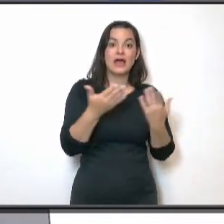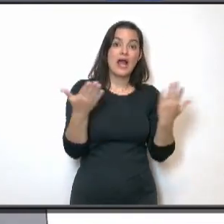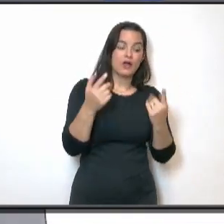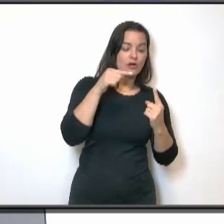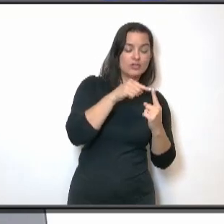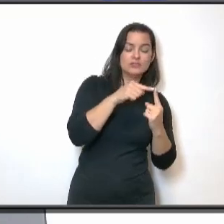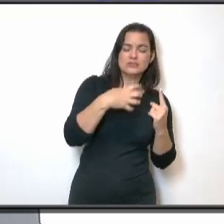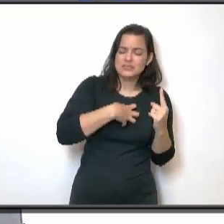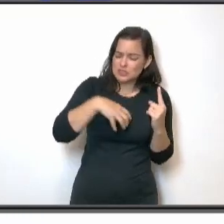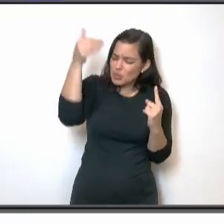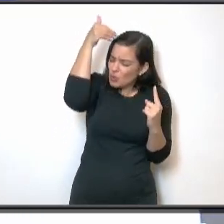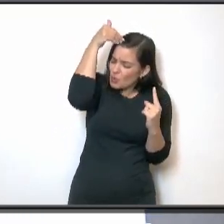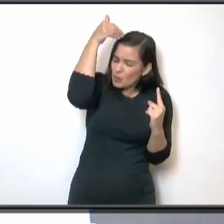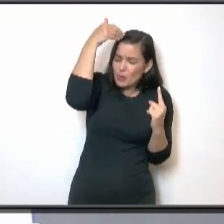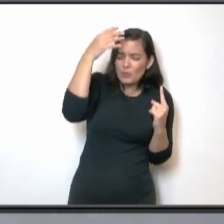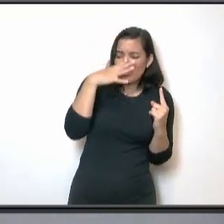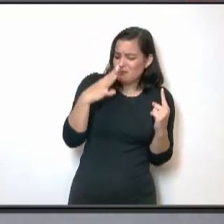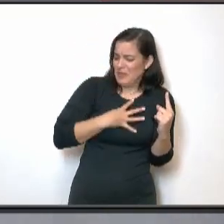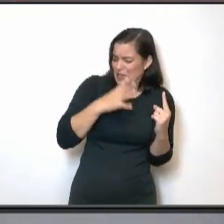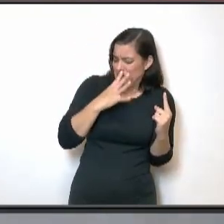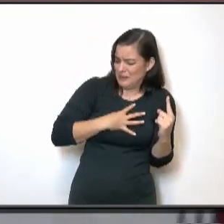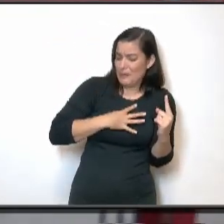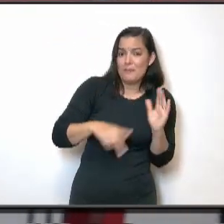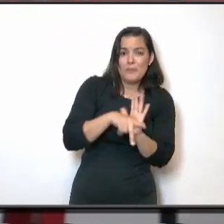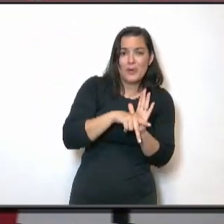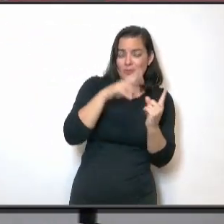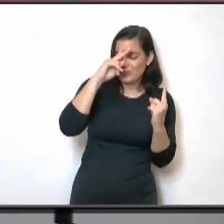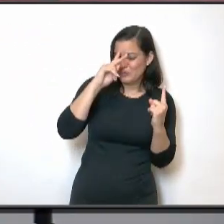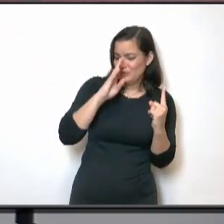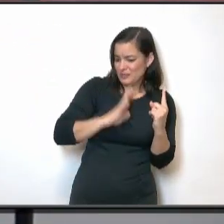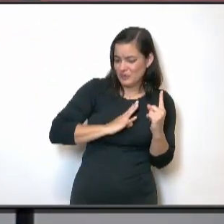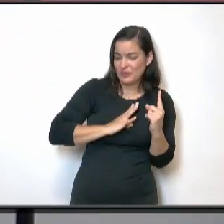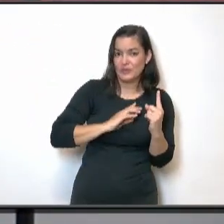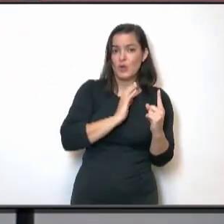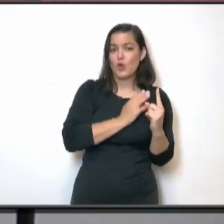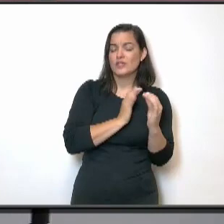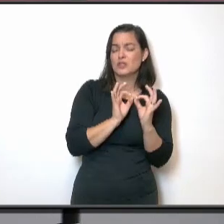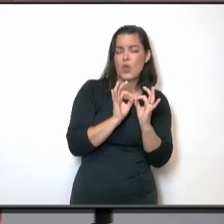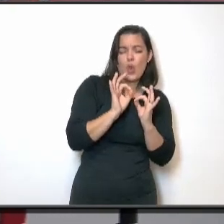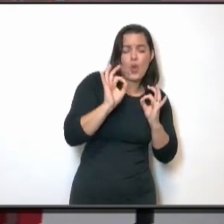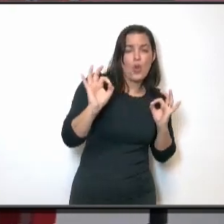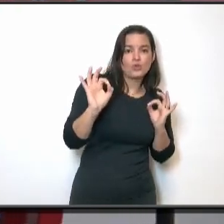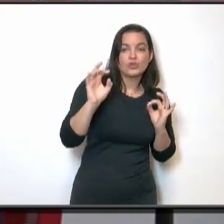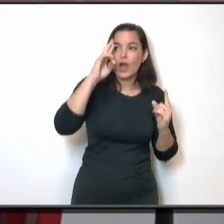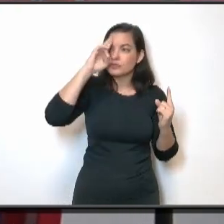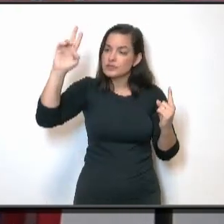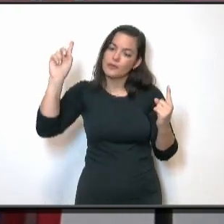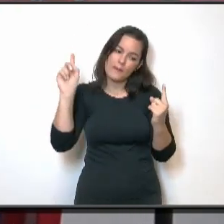pela acusação, cujo coração havia se distanciado do Senhor, o Senhor vai lá e o leva novamente